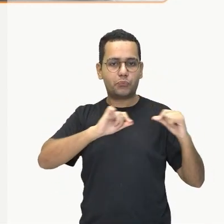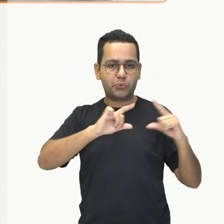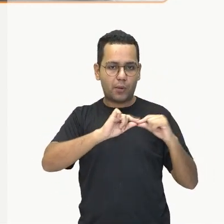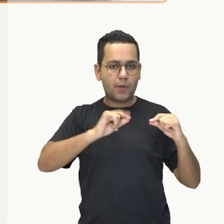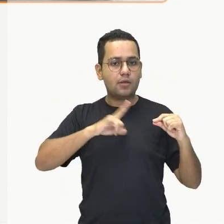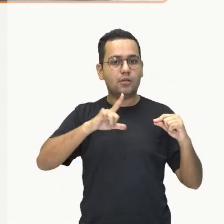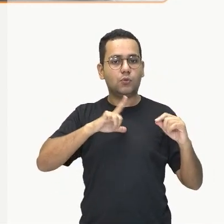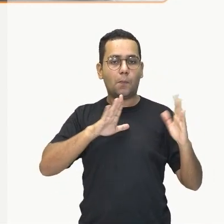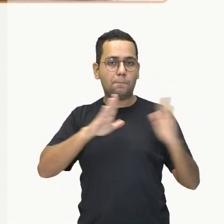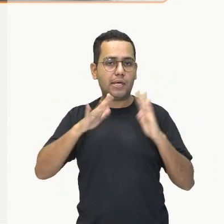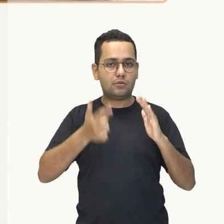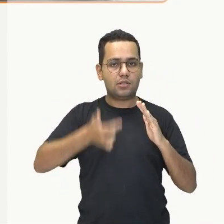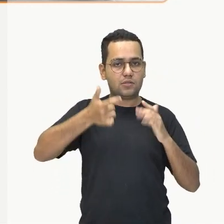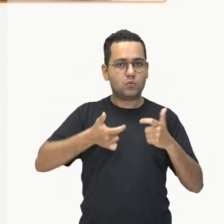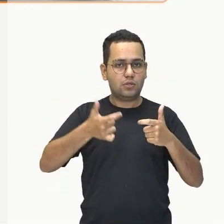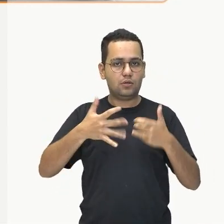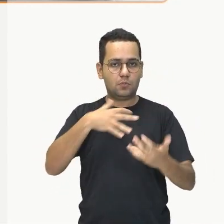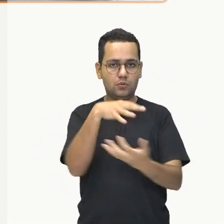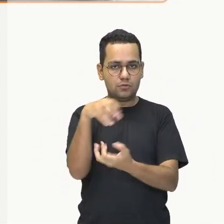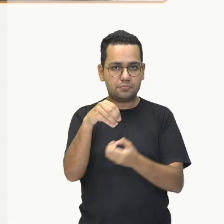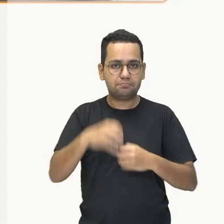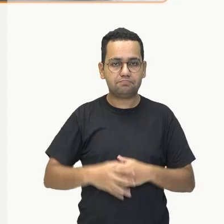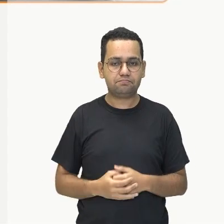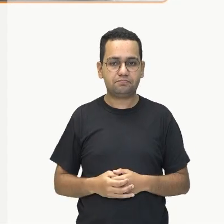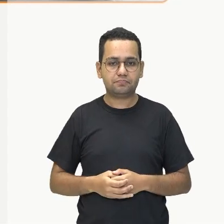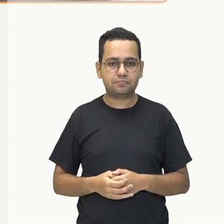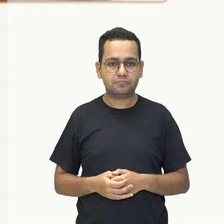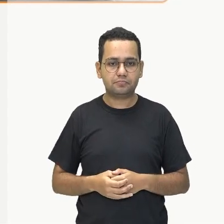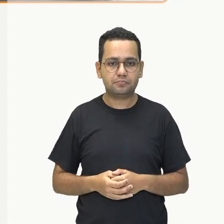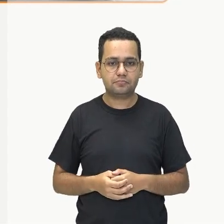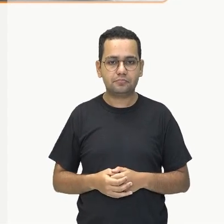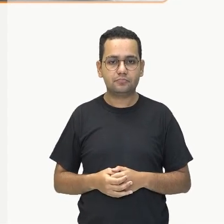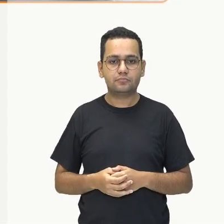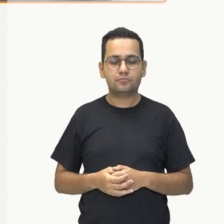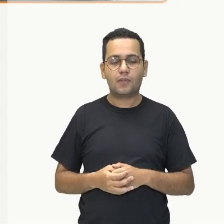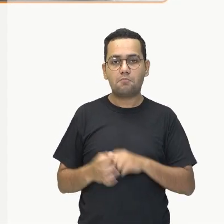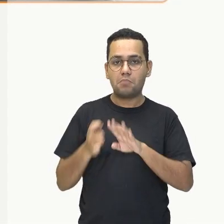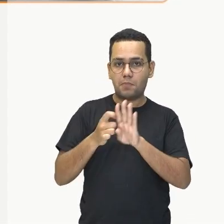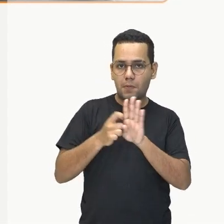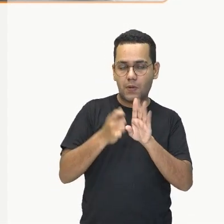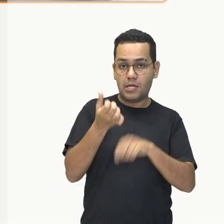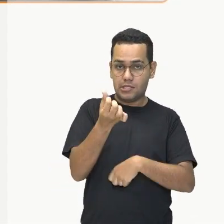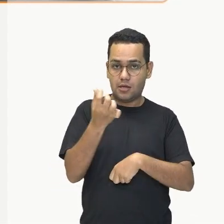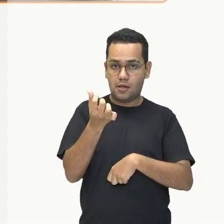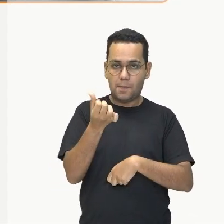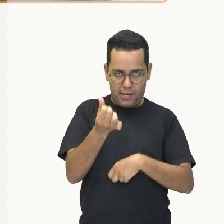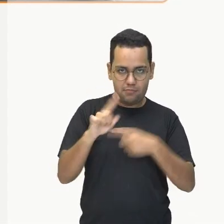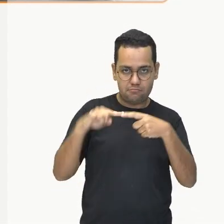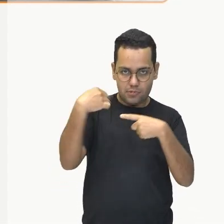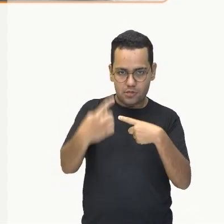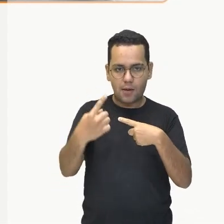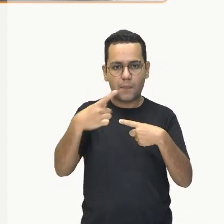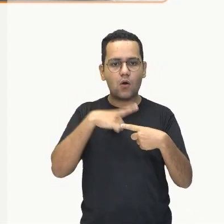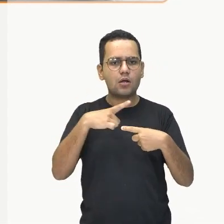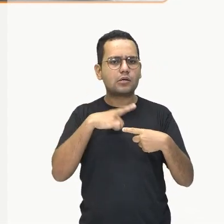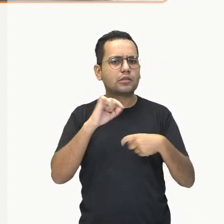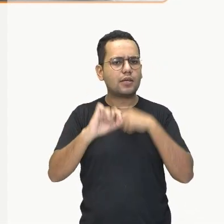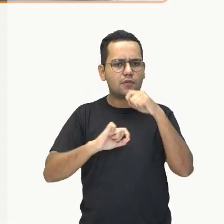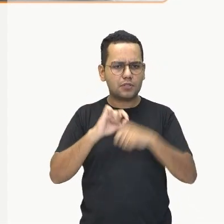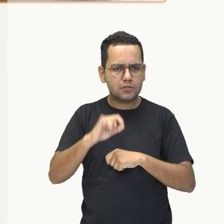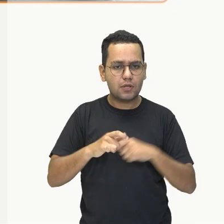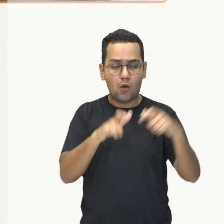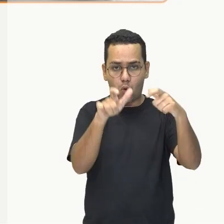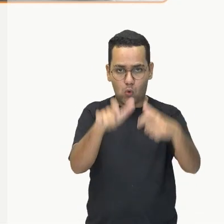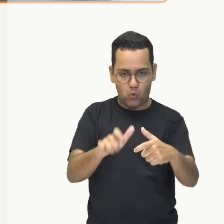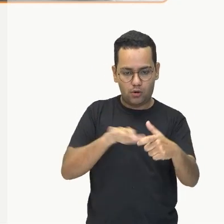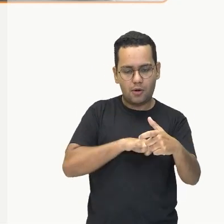a Segunda Guerra Mundial. 6 meses depois do ataque japonês a Pearl Harbor, que marcou